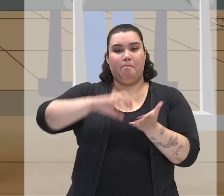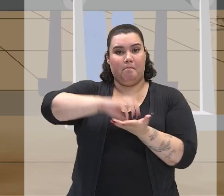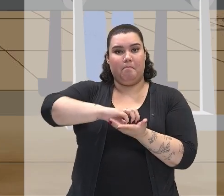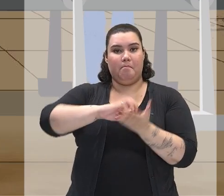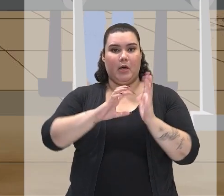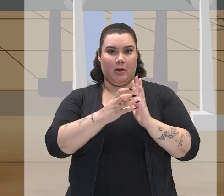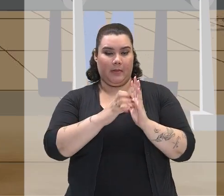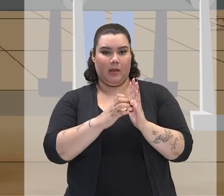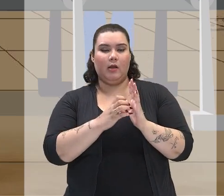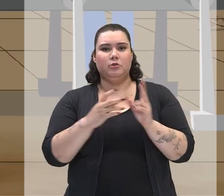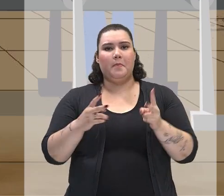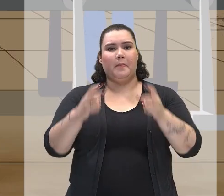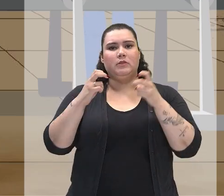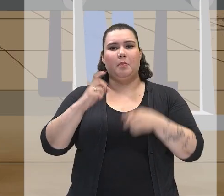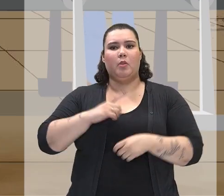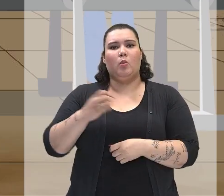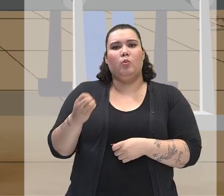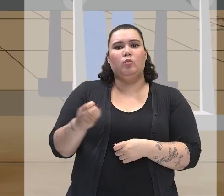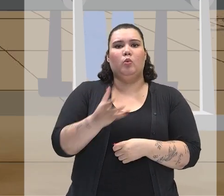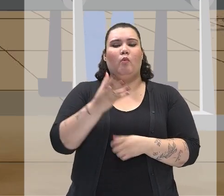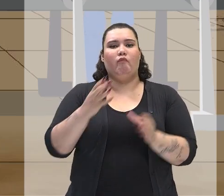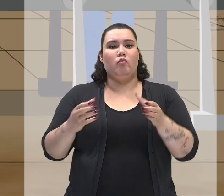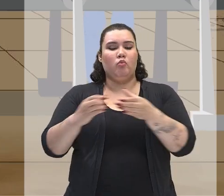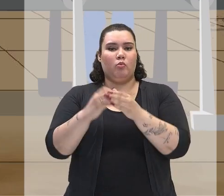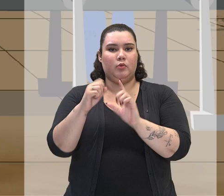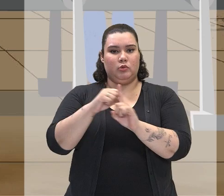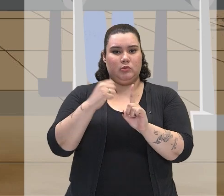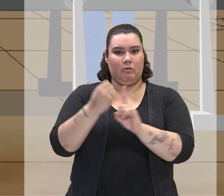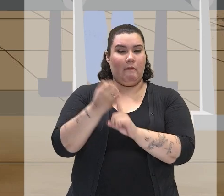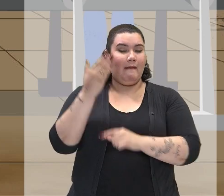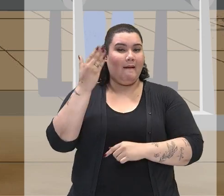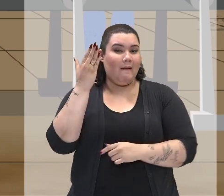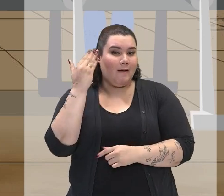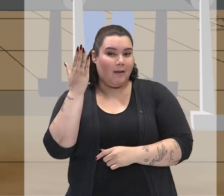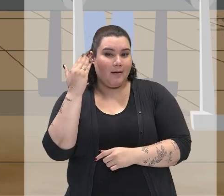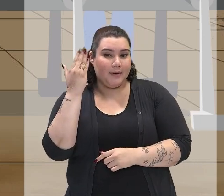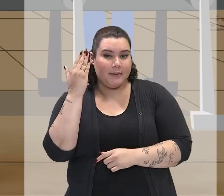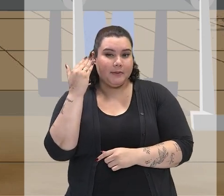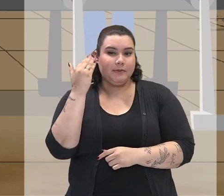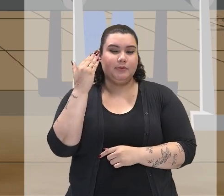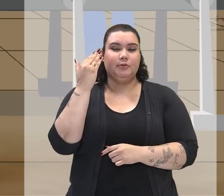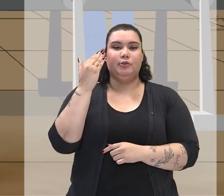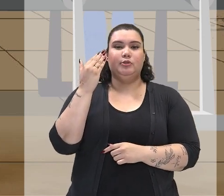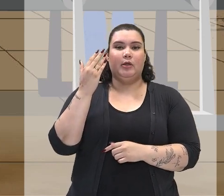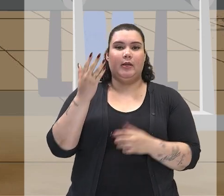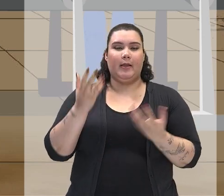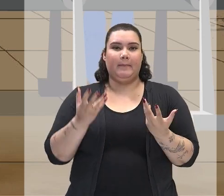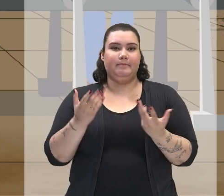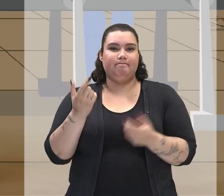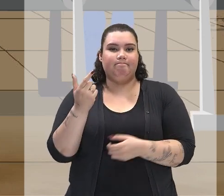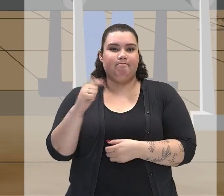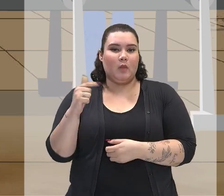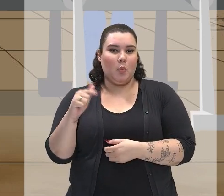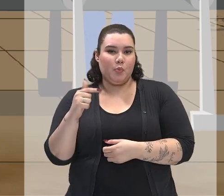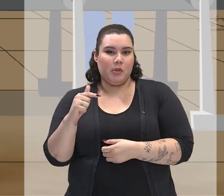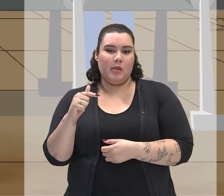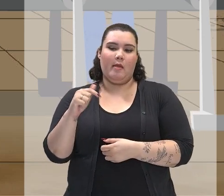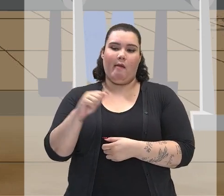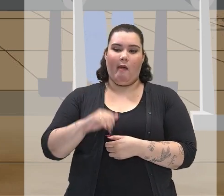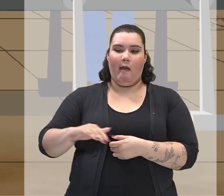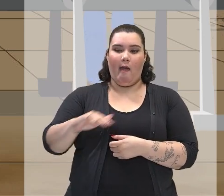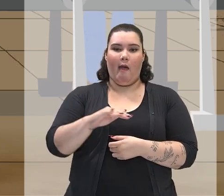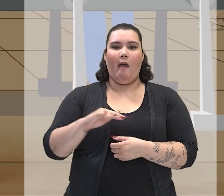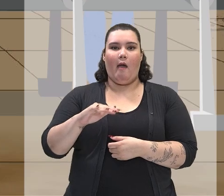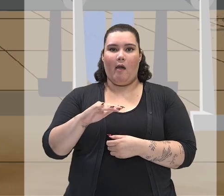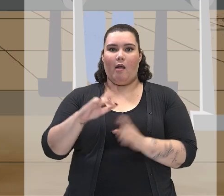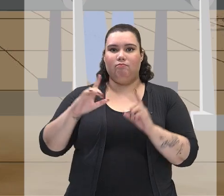nova classe social que até então não tinha muita, como eu posso colocar, que não tinha muito espaço político,